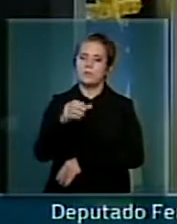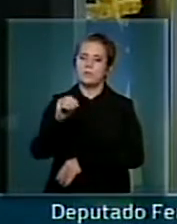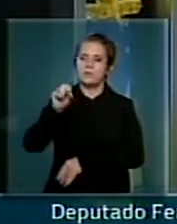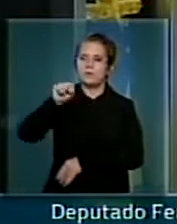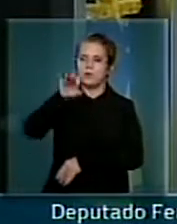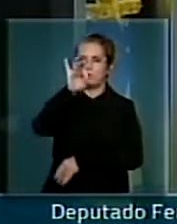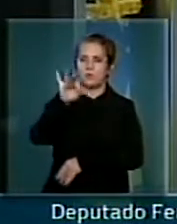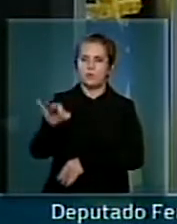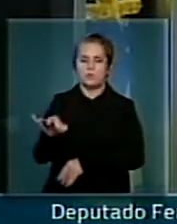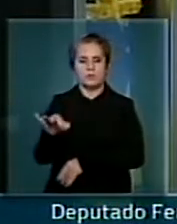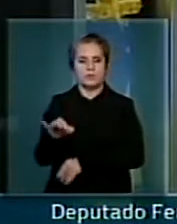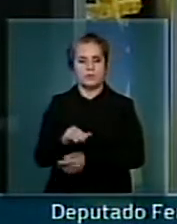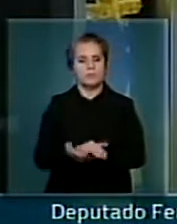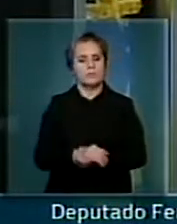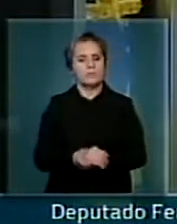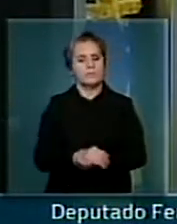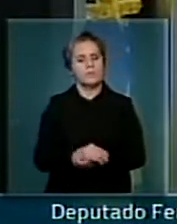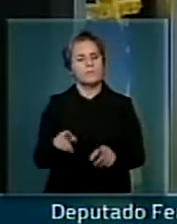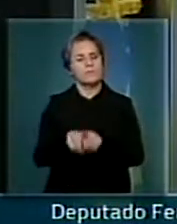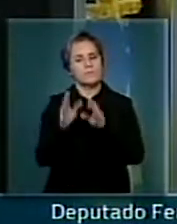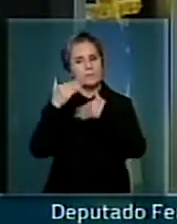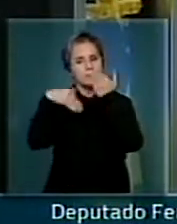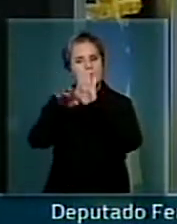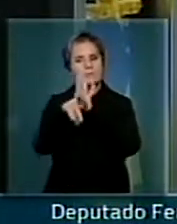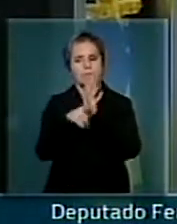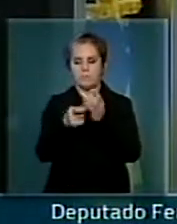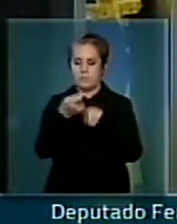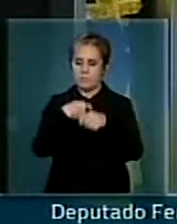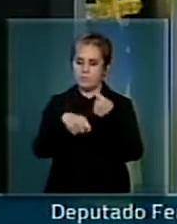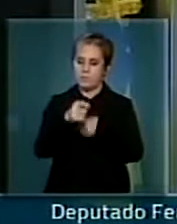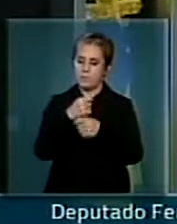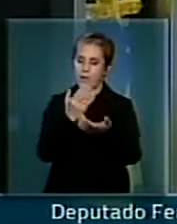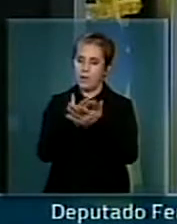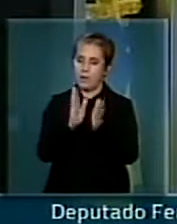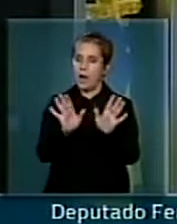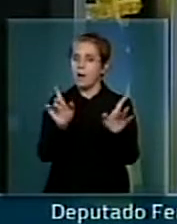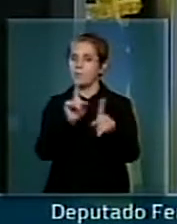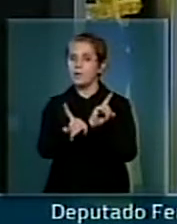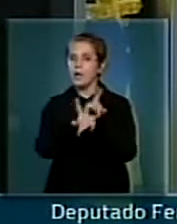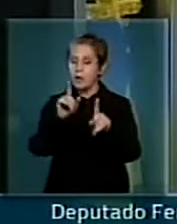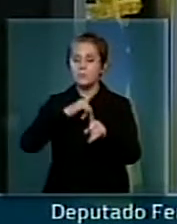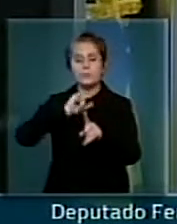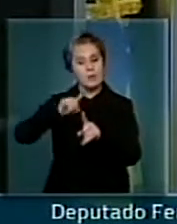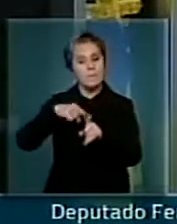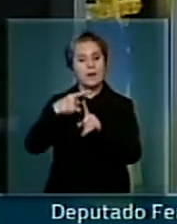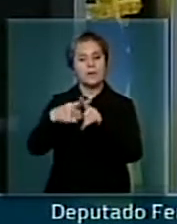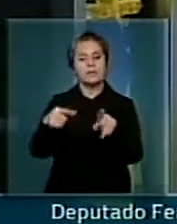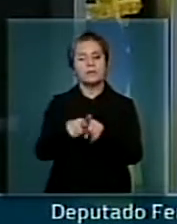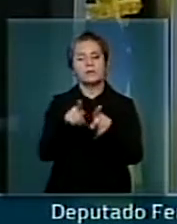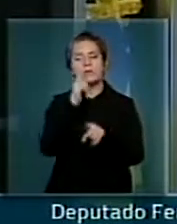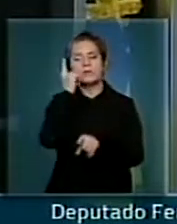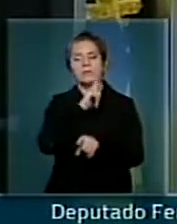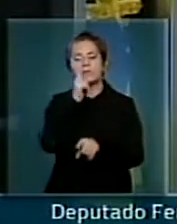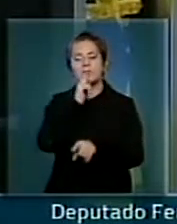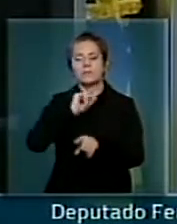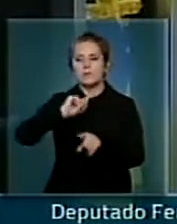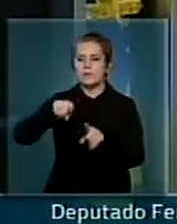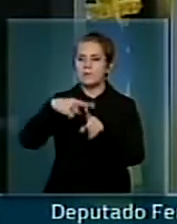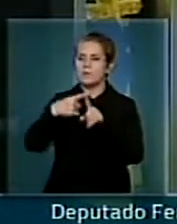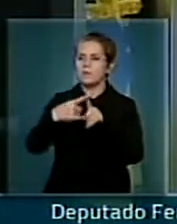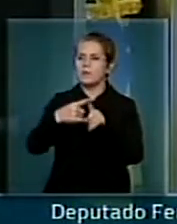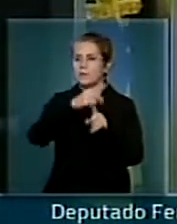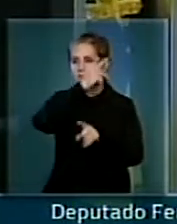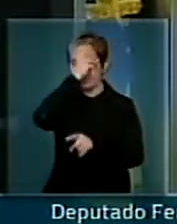0,08%. Mas os avanços na área econômica não param por aí. A preocupação de possibilitar cada vez mais